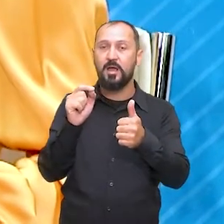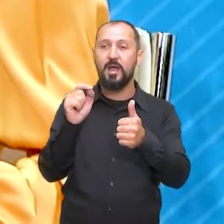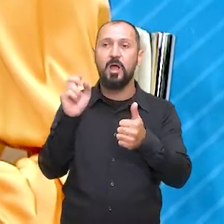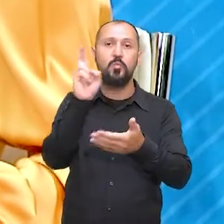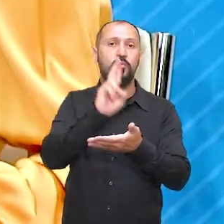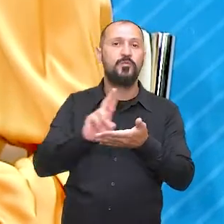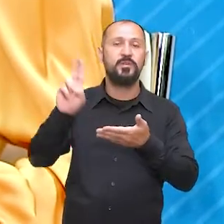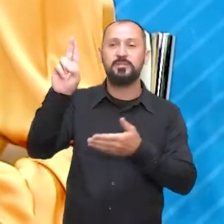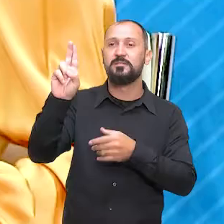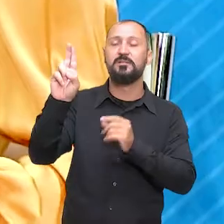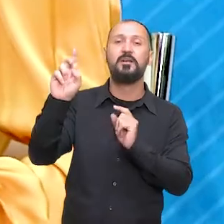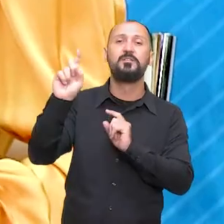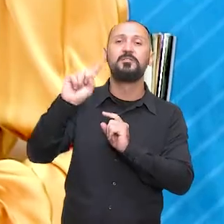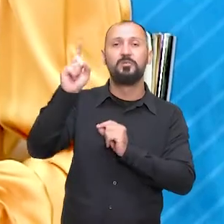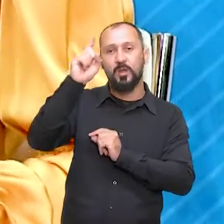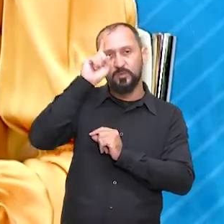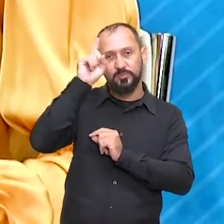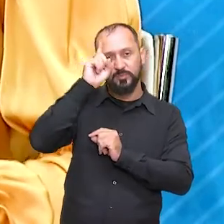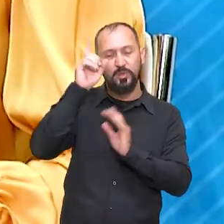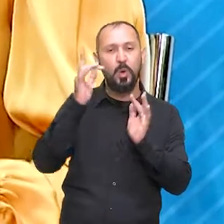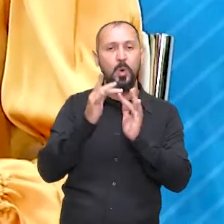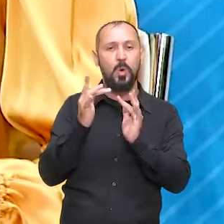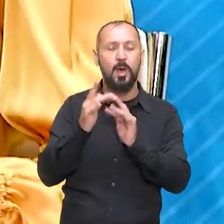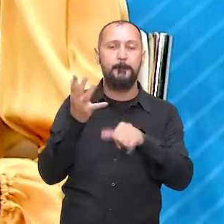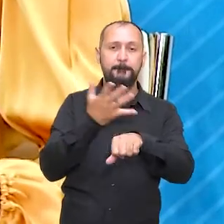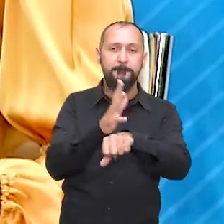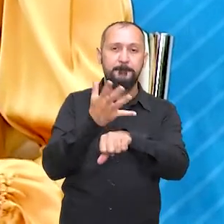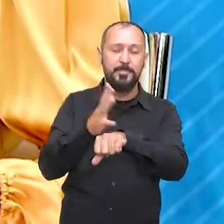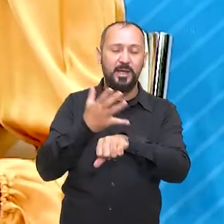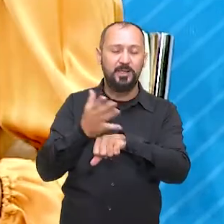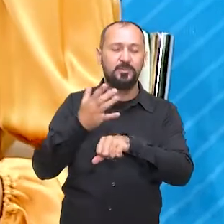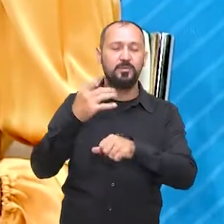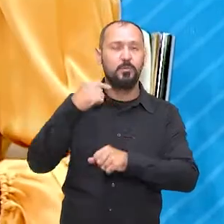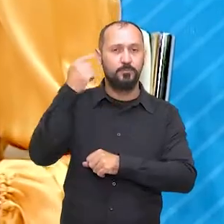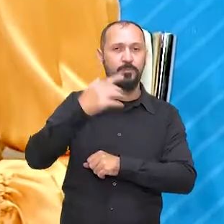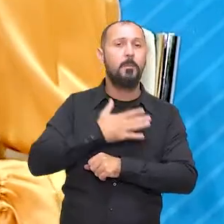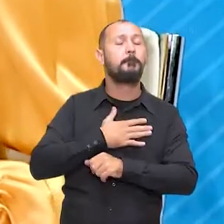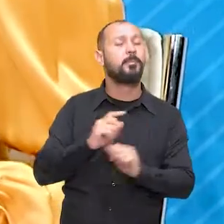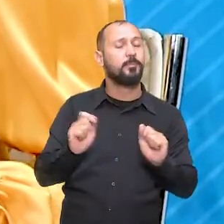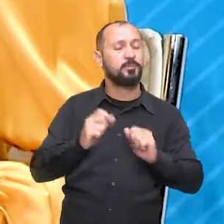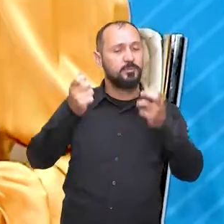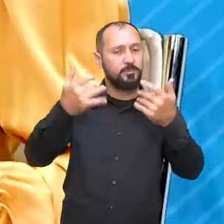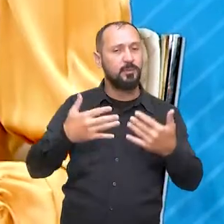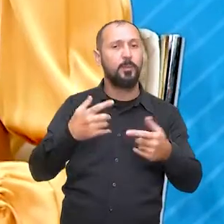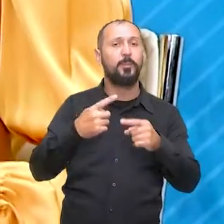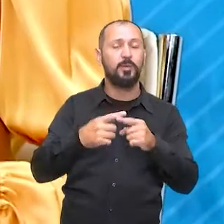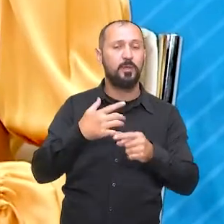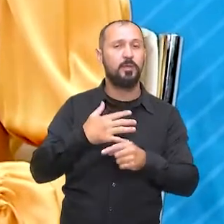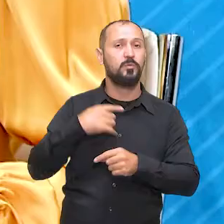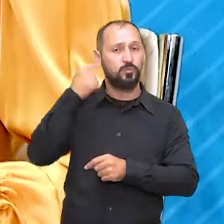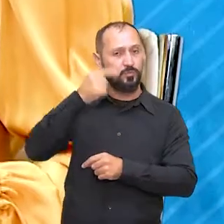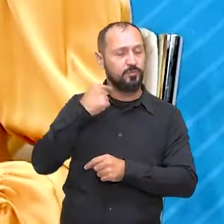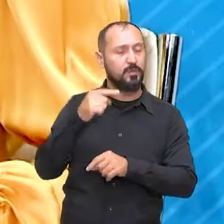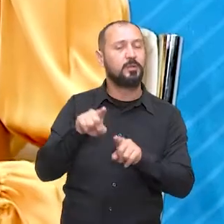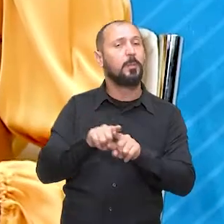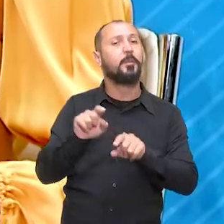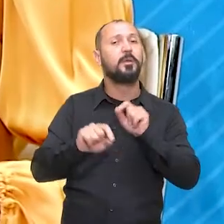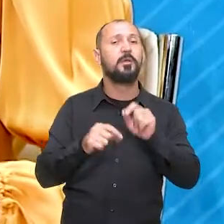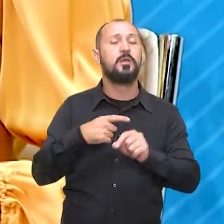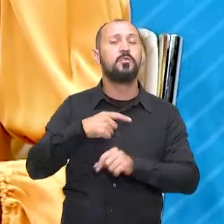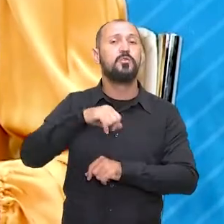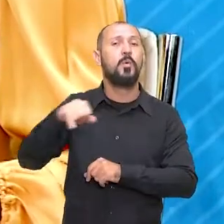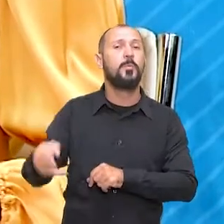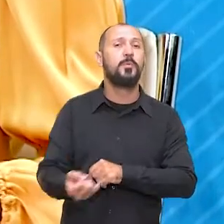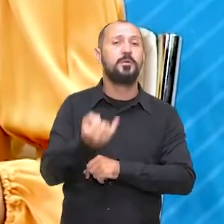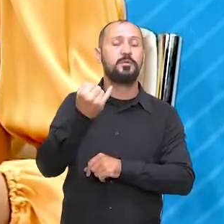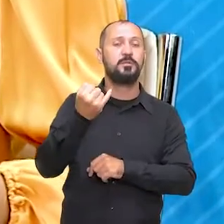difícil. Primeiro, que a universidade, ela não te dá o dia a dia. A prática no direito, e eu posso dizer isso com